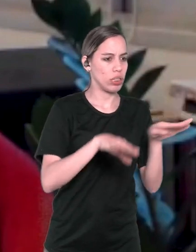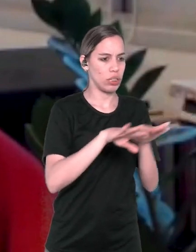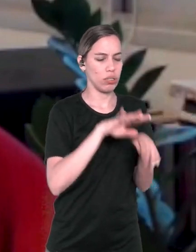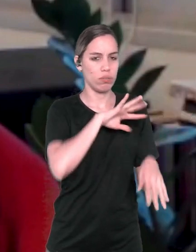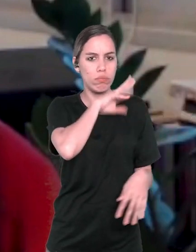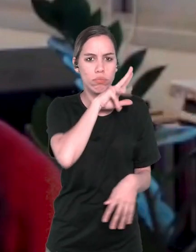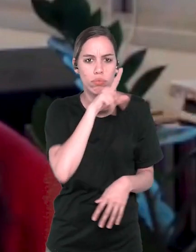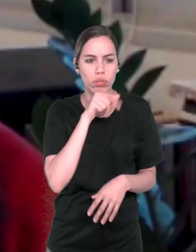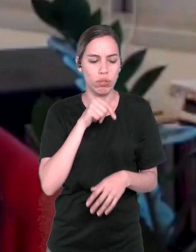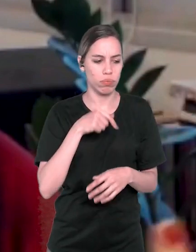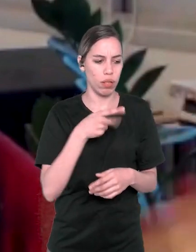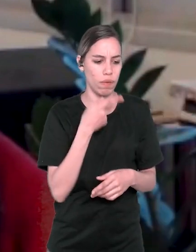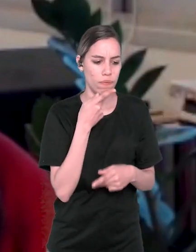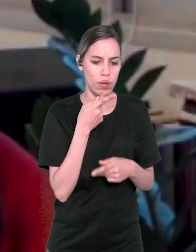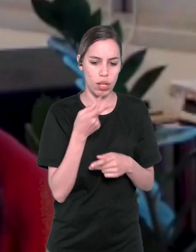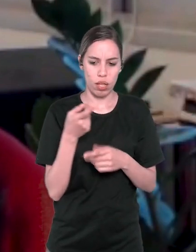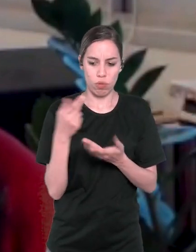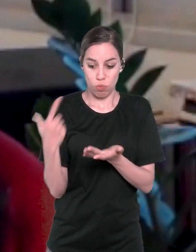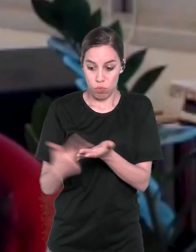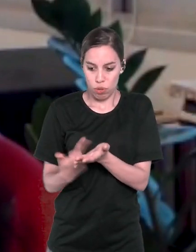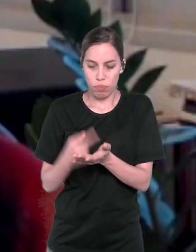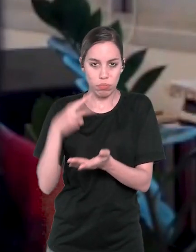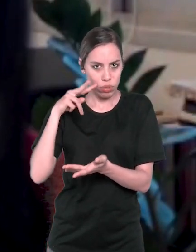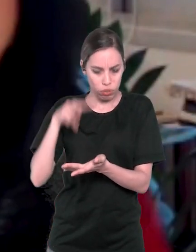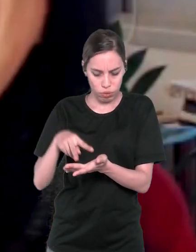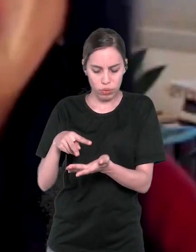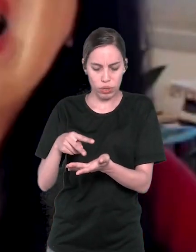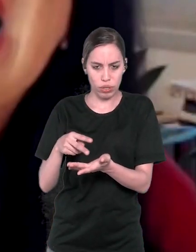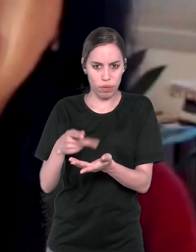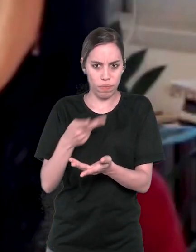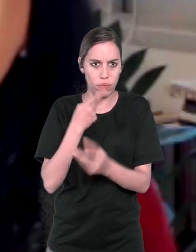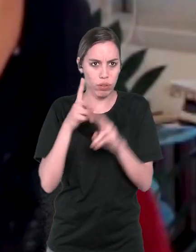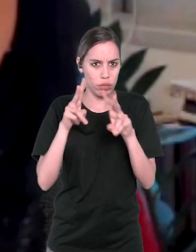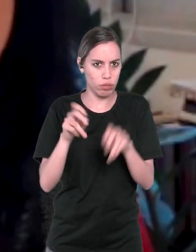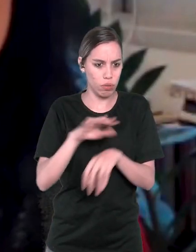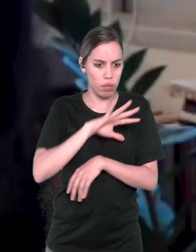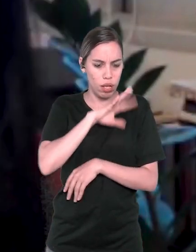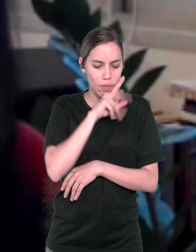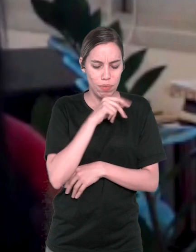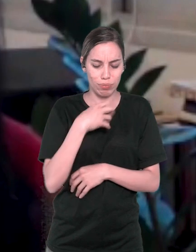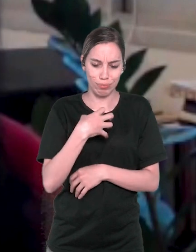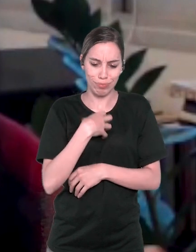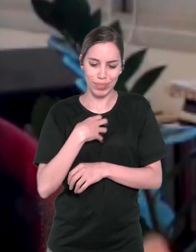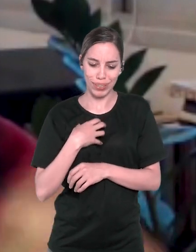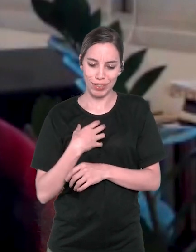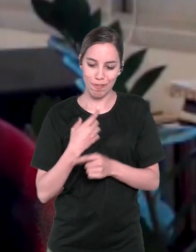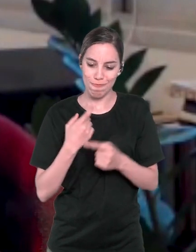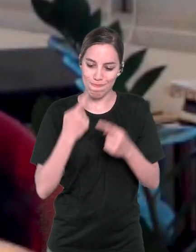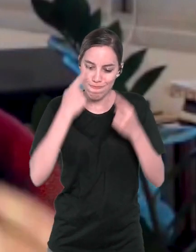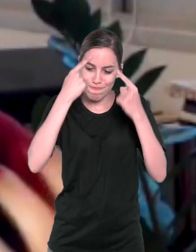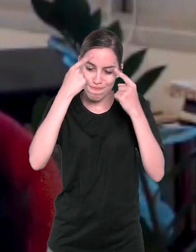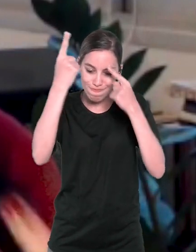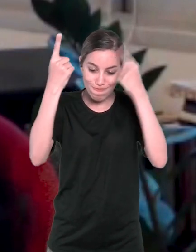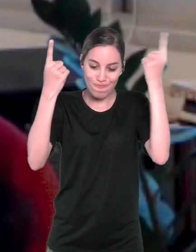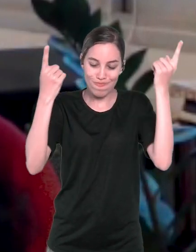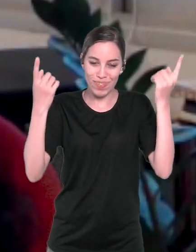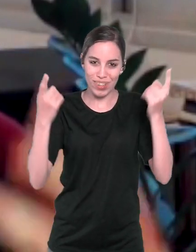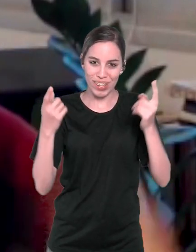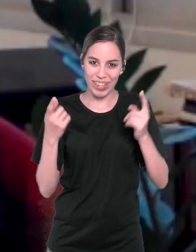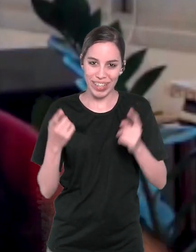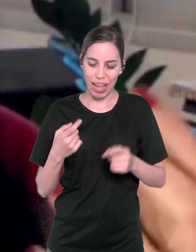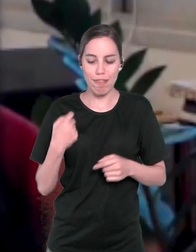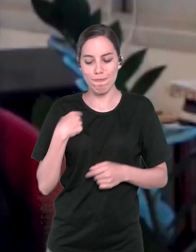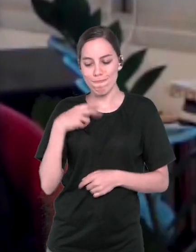de maneira muito criativa, assim, insólitas até. E então isso me